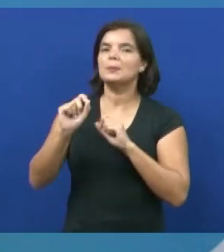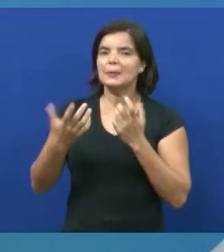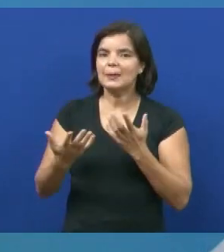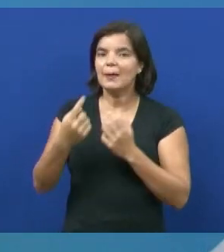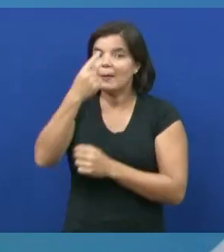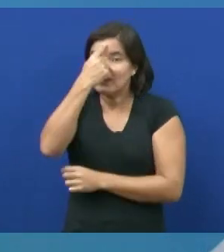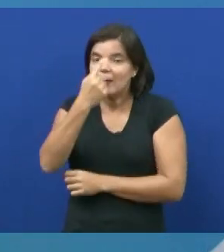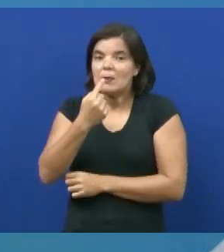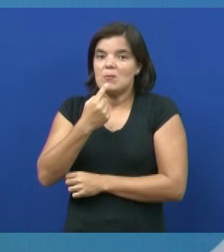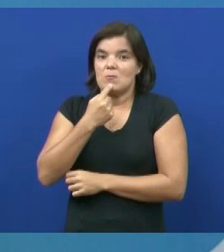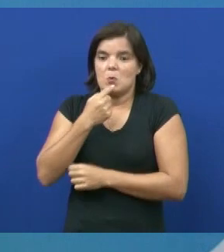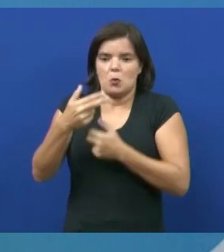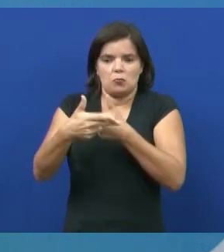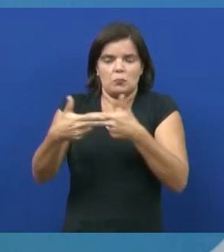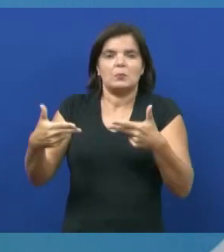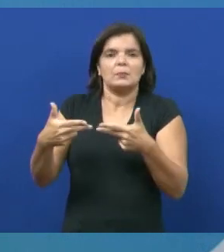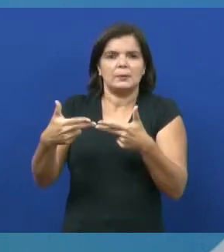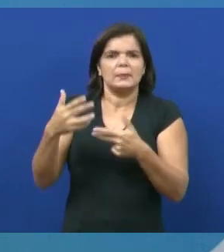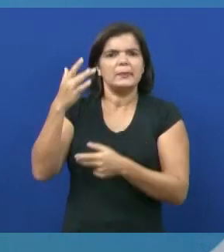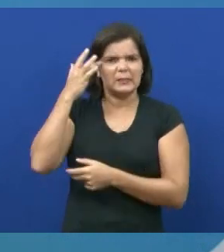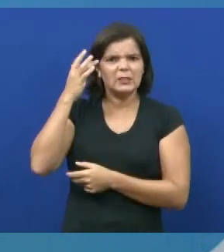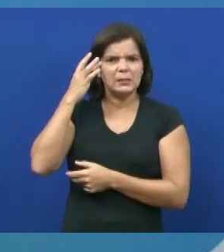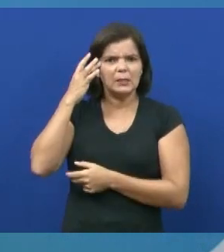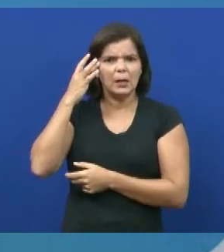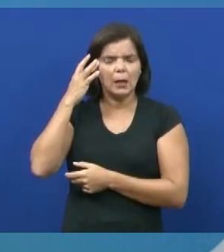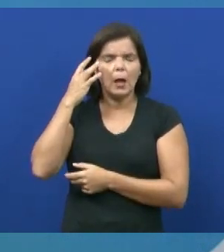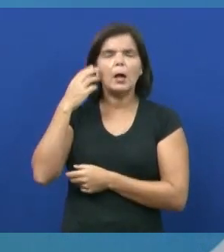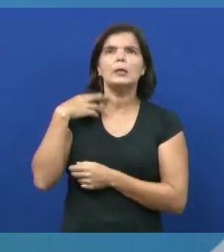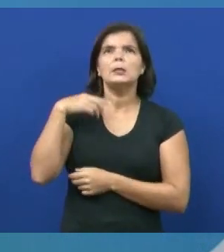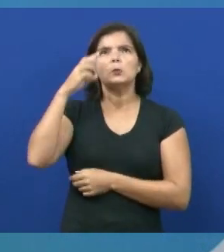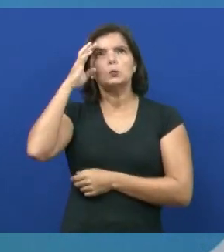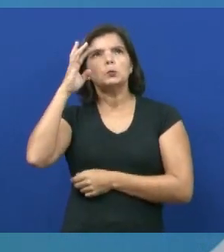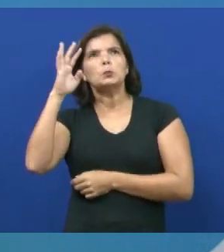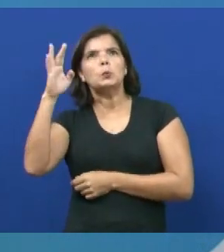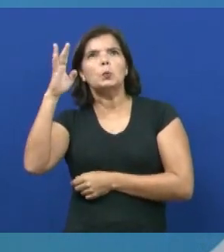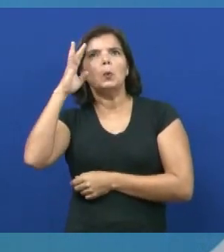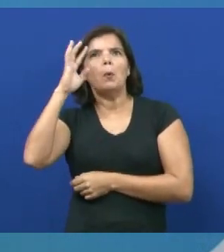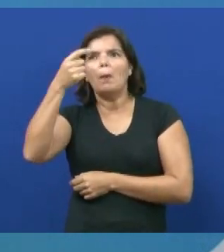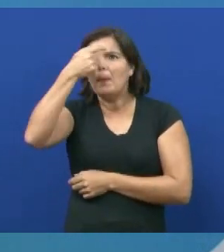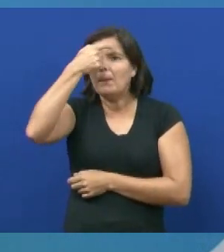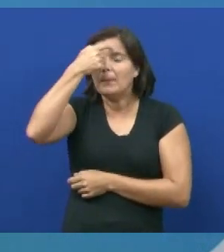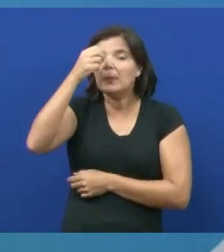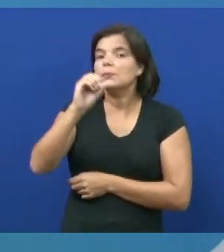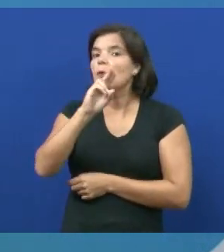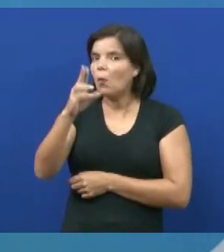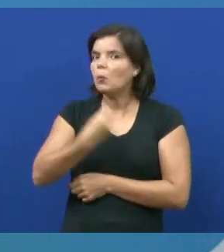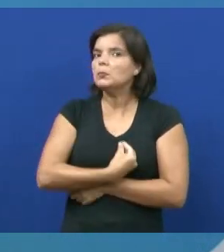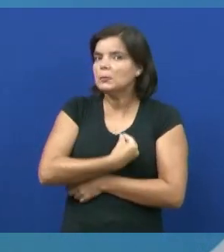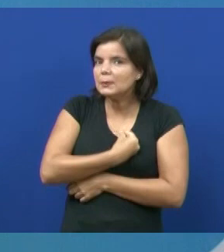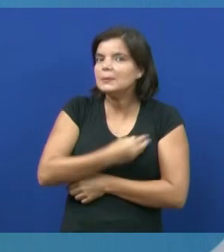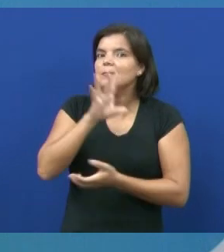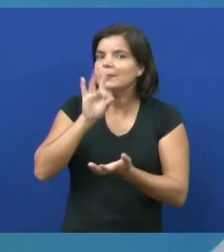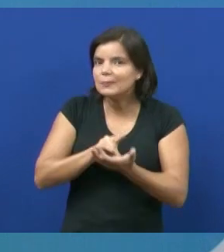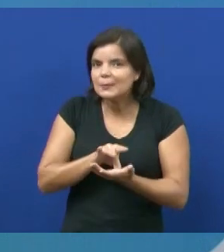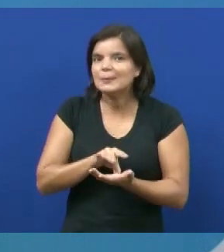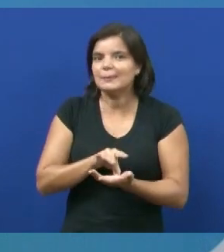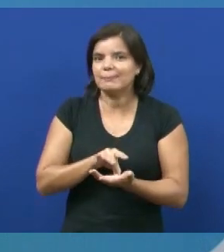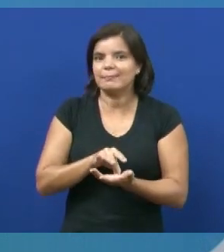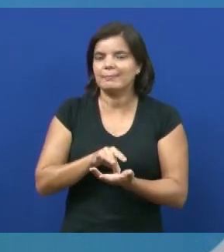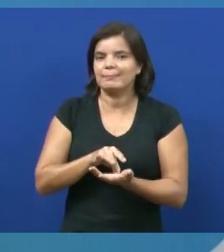uma imagem de algo? Será que aquilo é fruto da sua imaginação, da sua mente, ou existe mesmo de